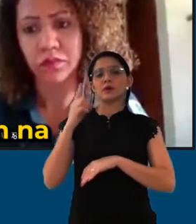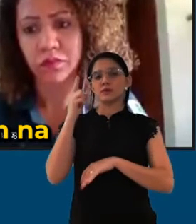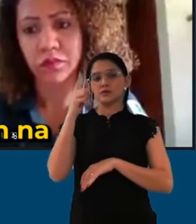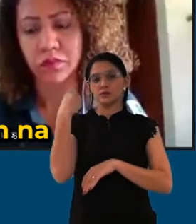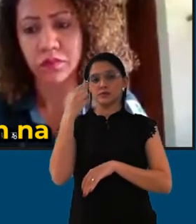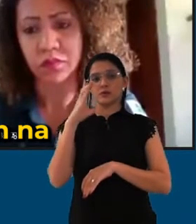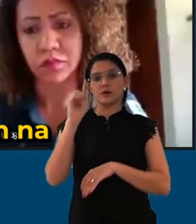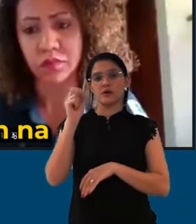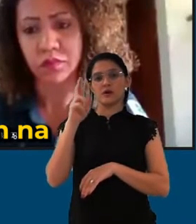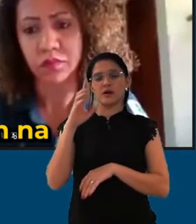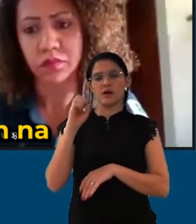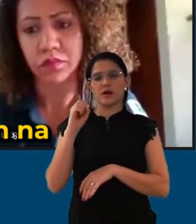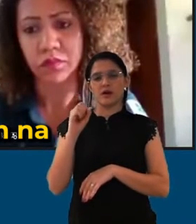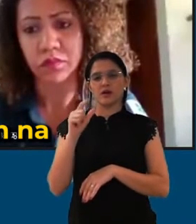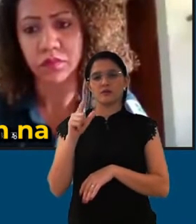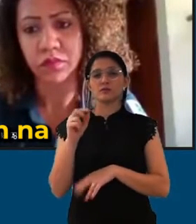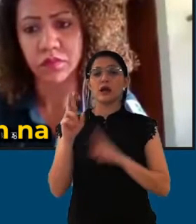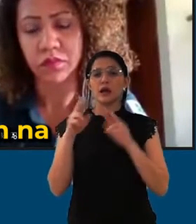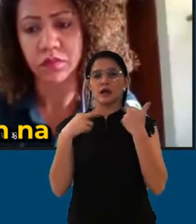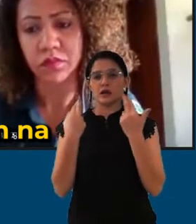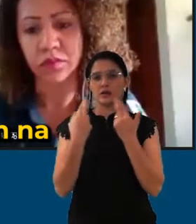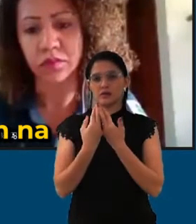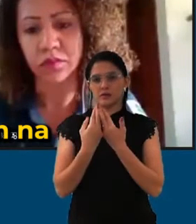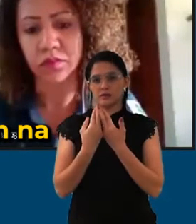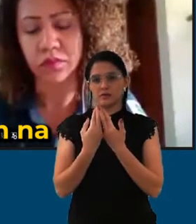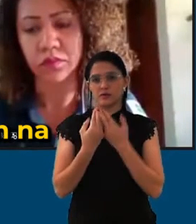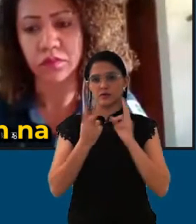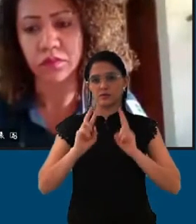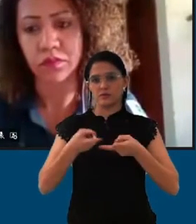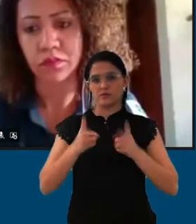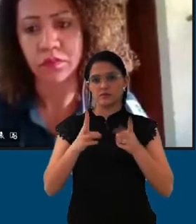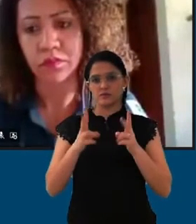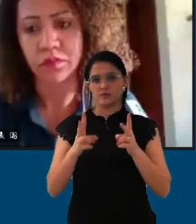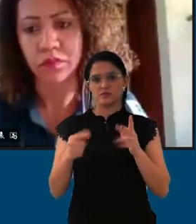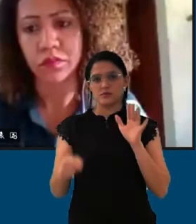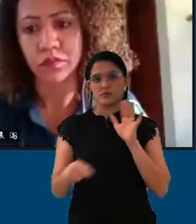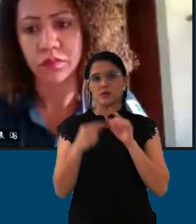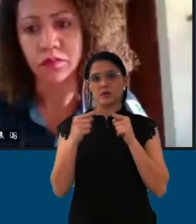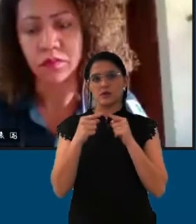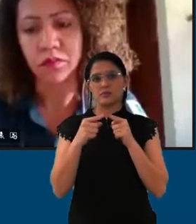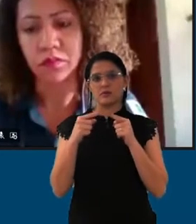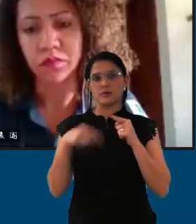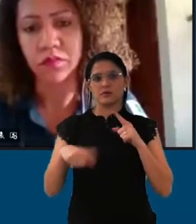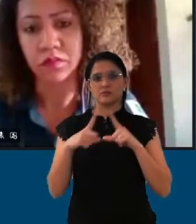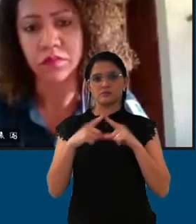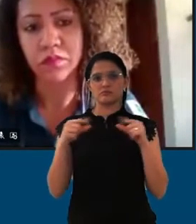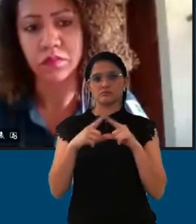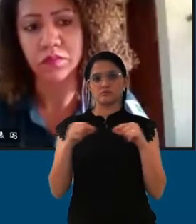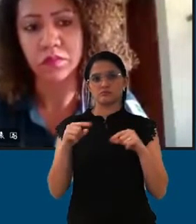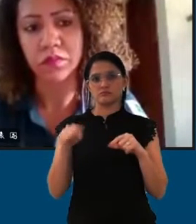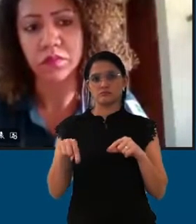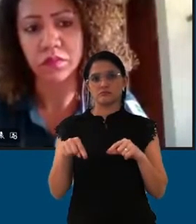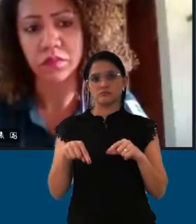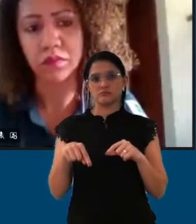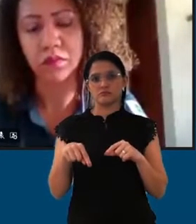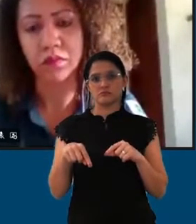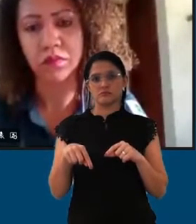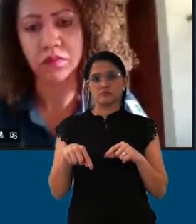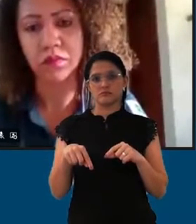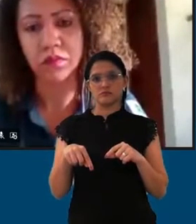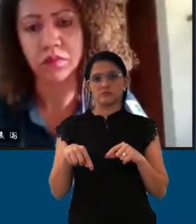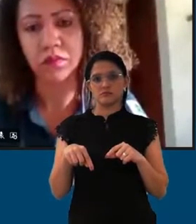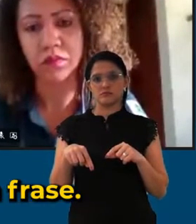se mantém na emissão da autorização pelo Brasília Ambiental. Sim, vai se